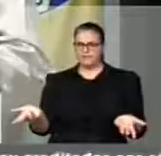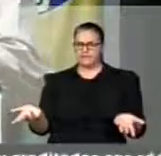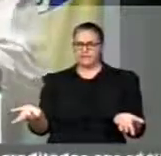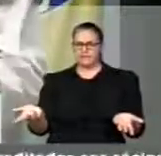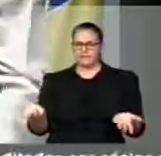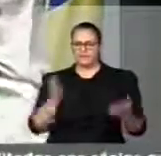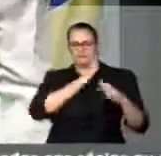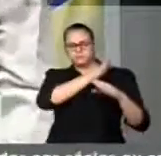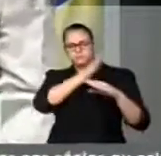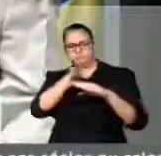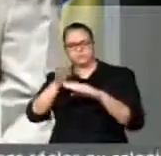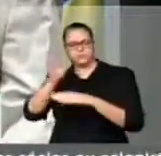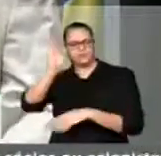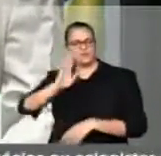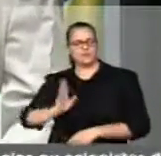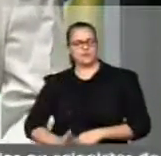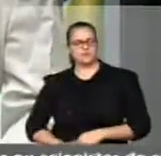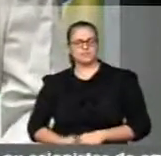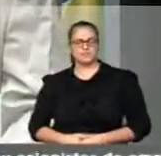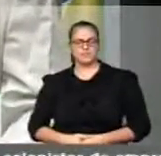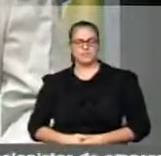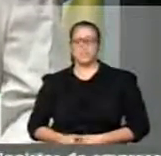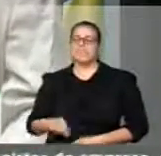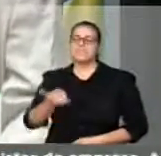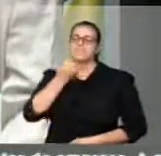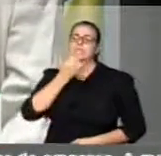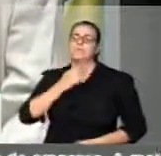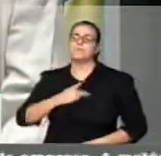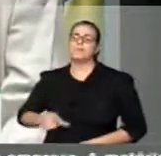Senhor presidente, vou parar um pouco, senhor presidente, não há clima.